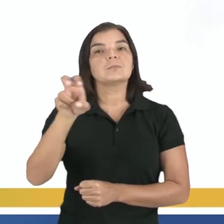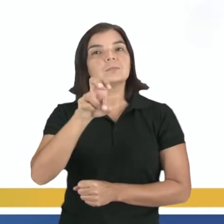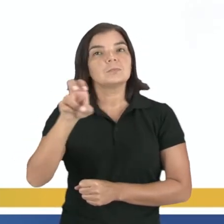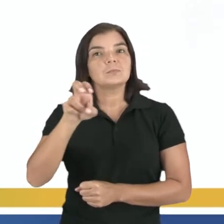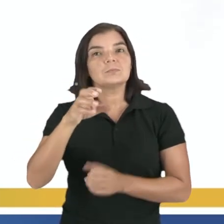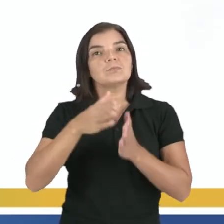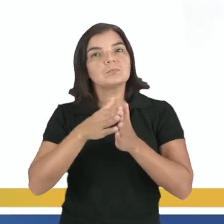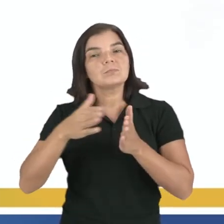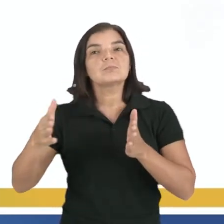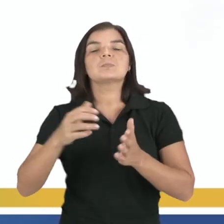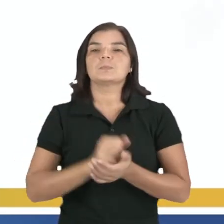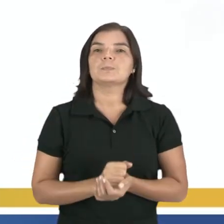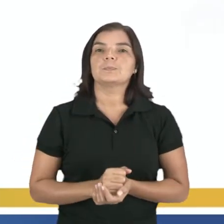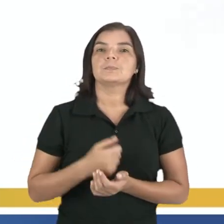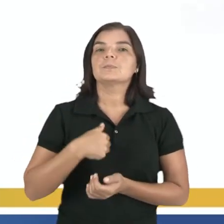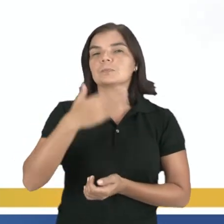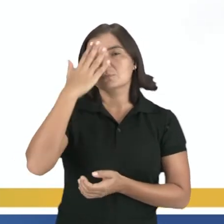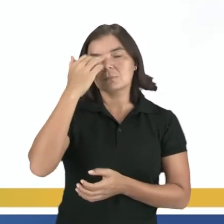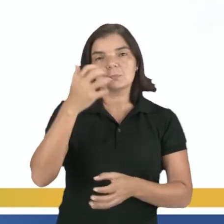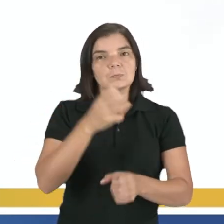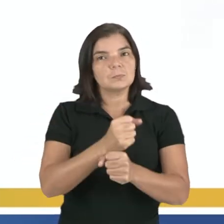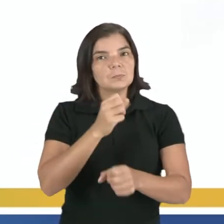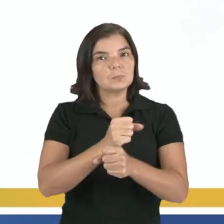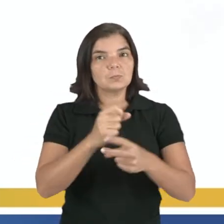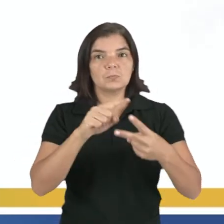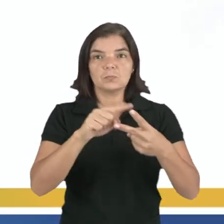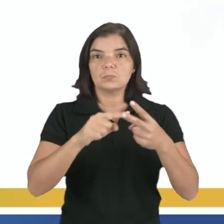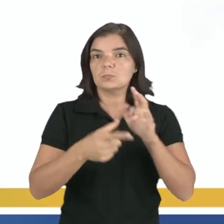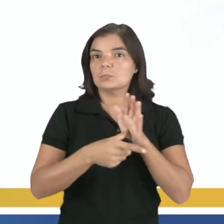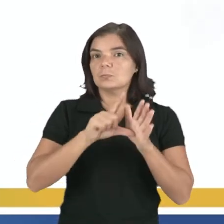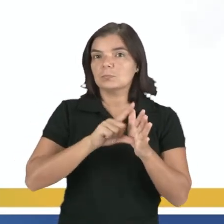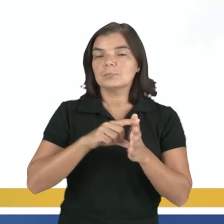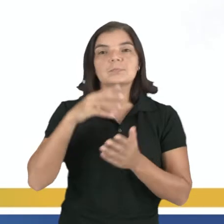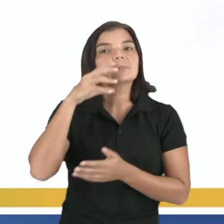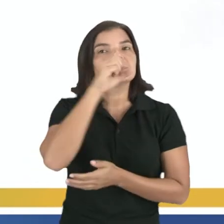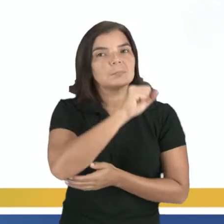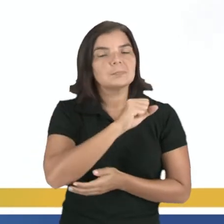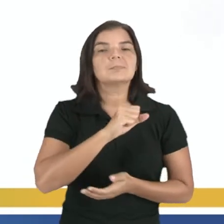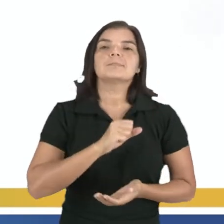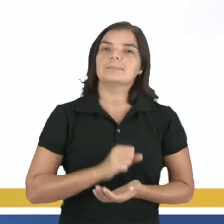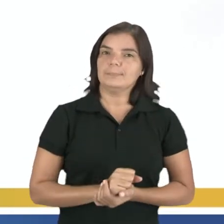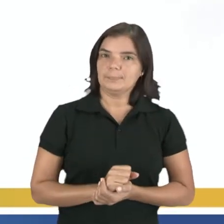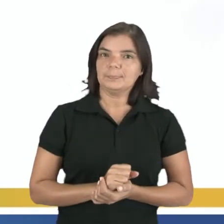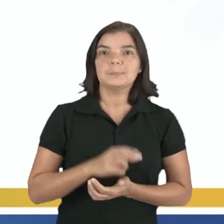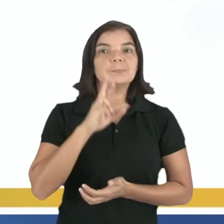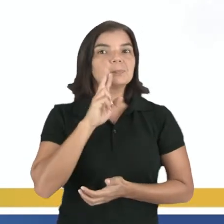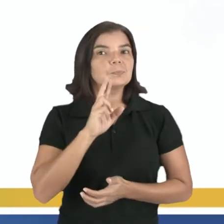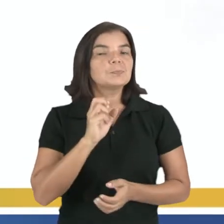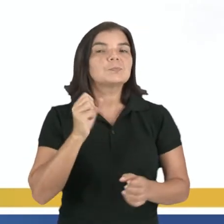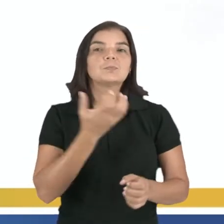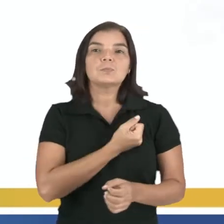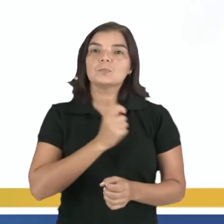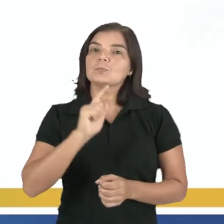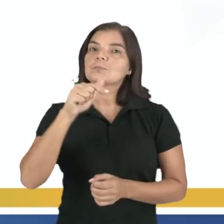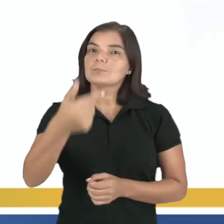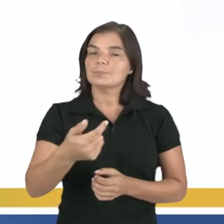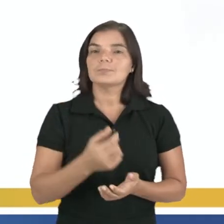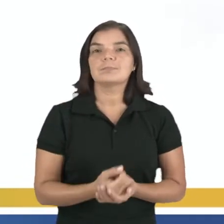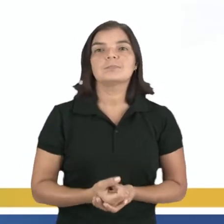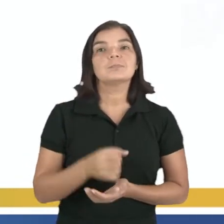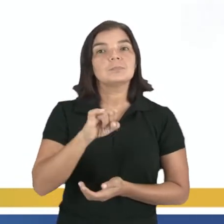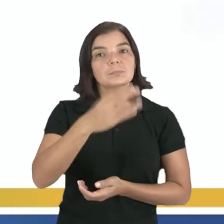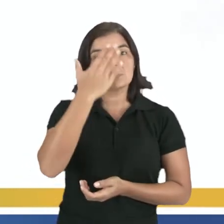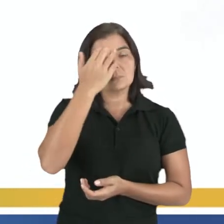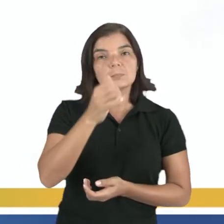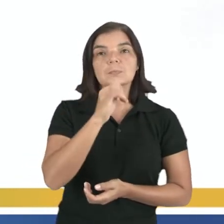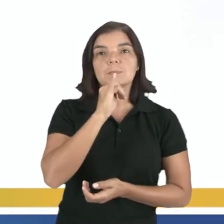e assim por diante. Eu sempre somo os dois termos imediatamente anteriores para descobrir quem é o próximo termo. Então, se eu quiser